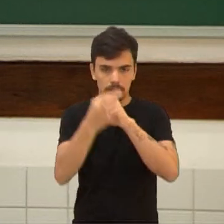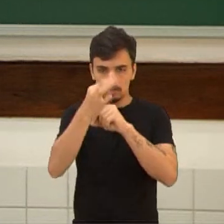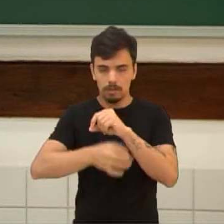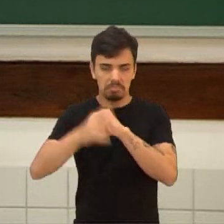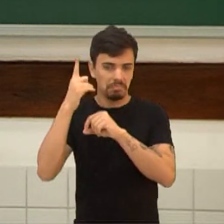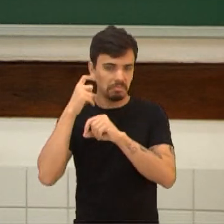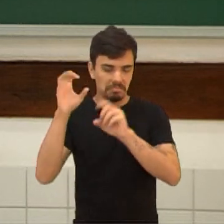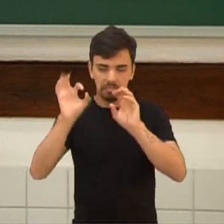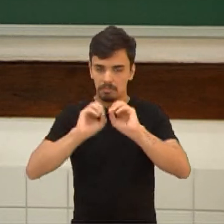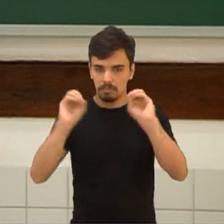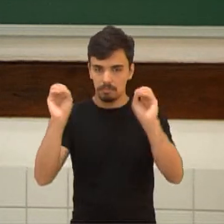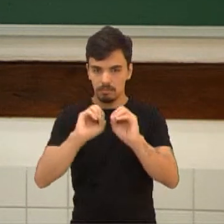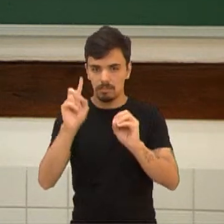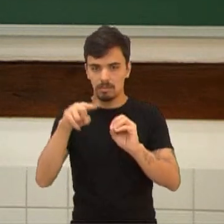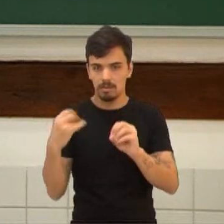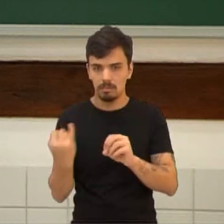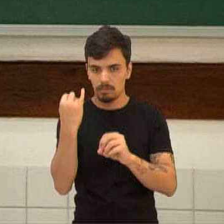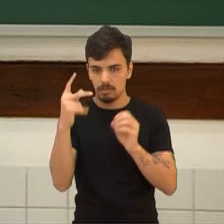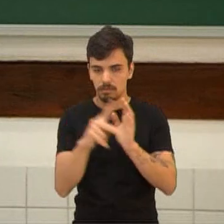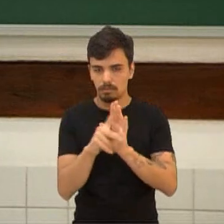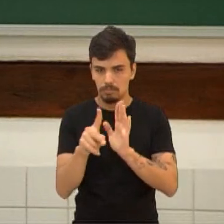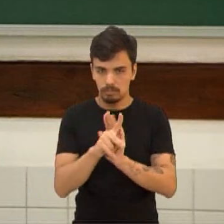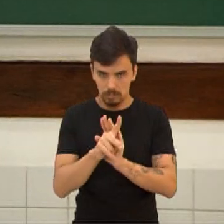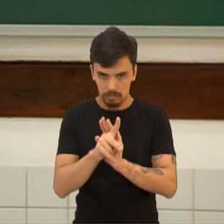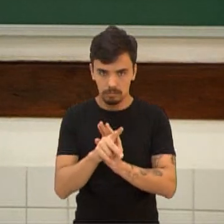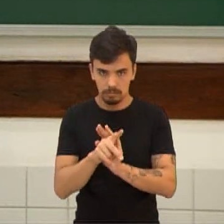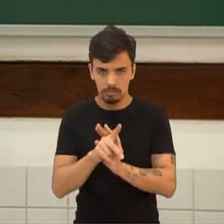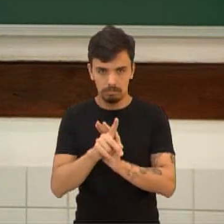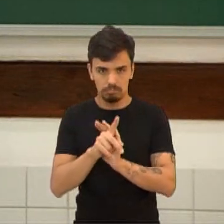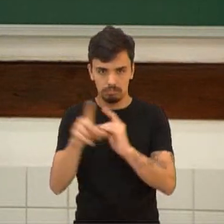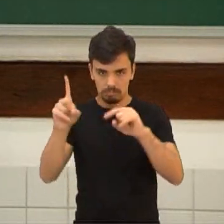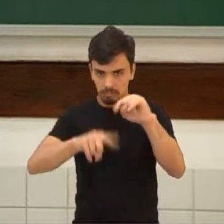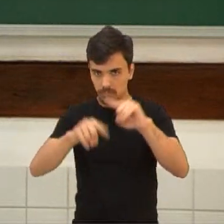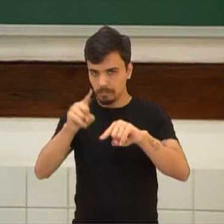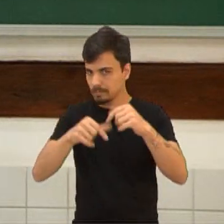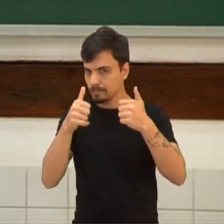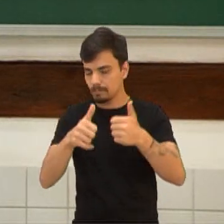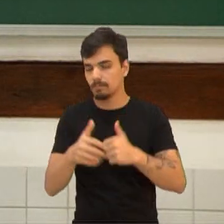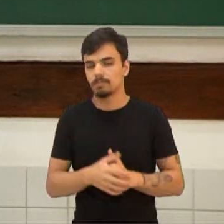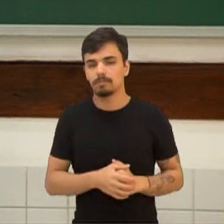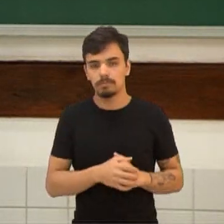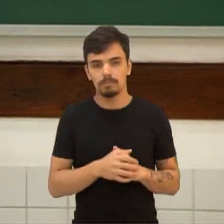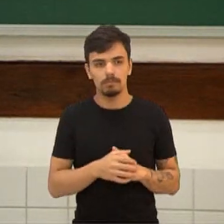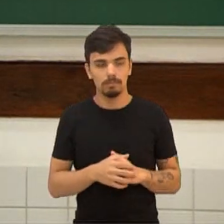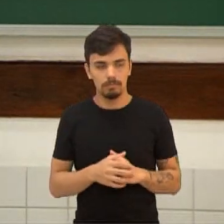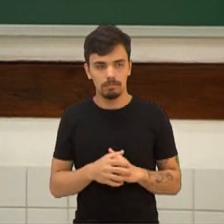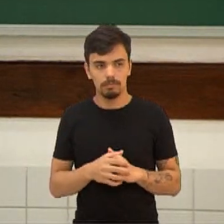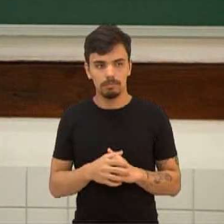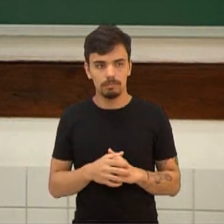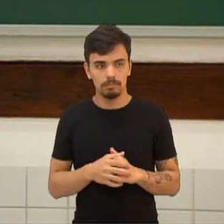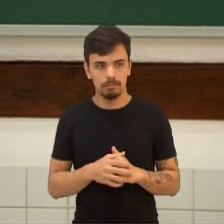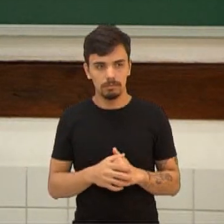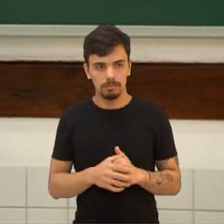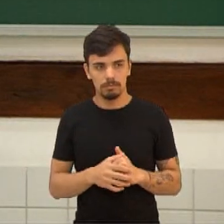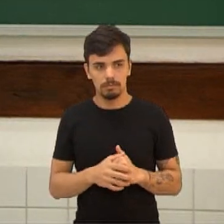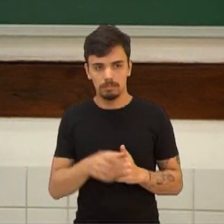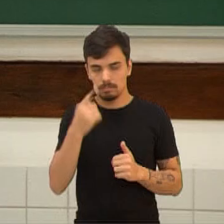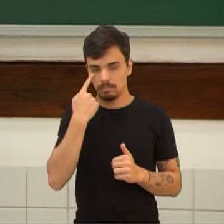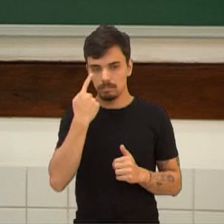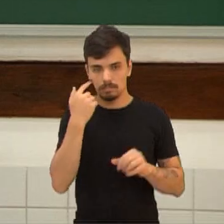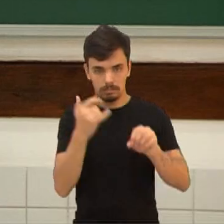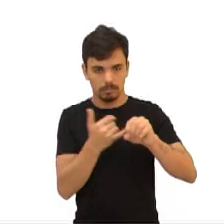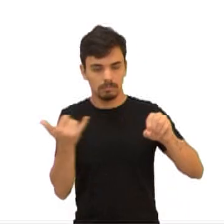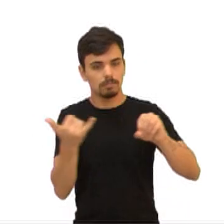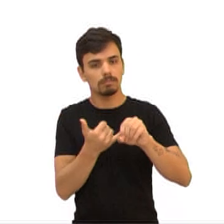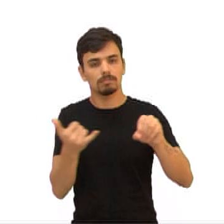ruído, que é importante para os aparelhos. Okay? Então, olha só, associação de capacitores.